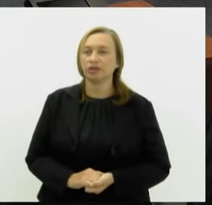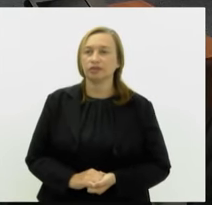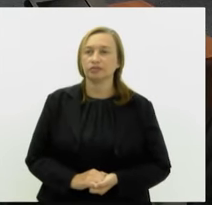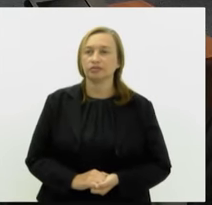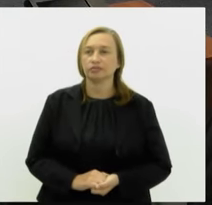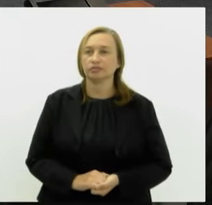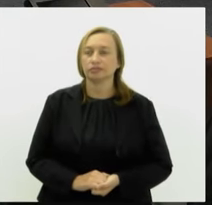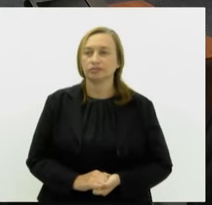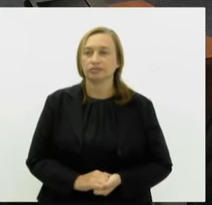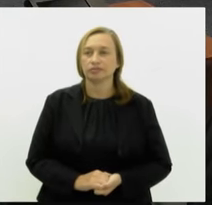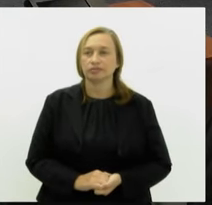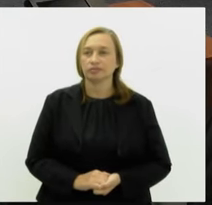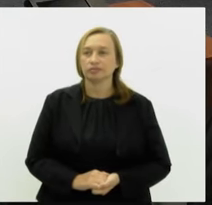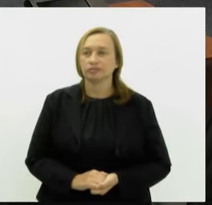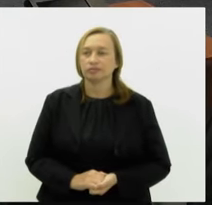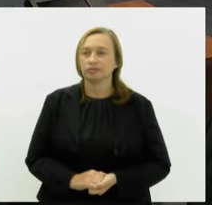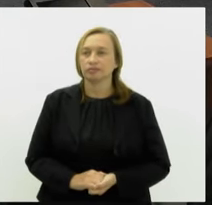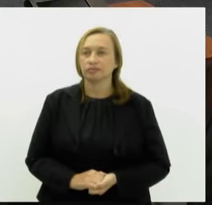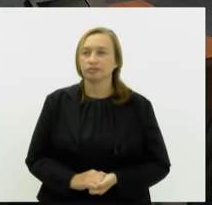aqui.